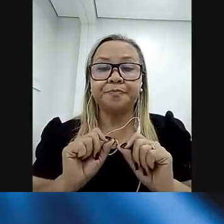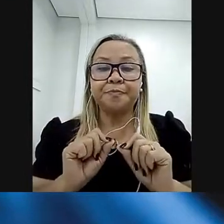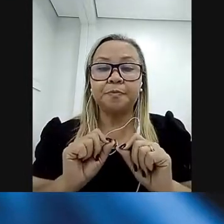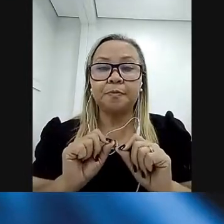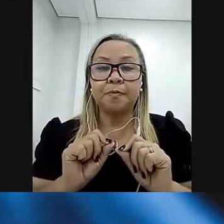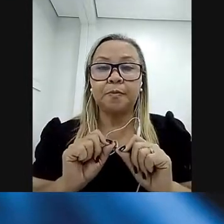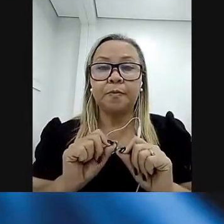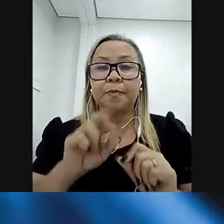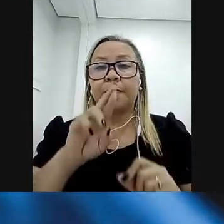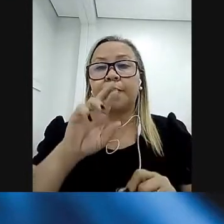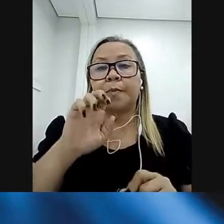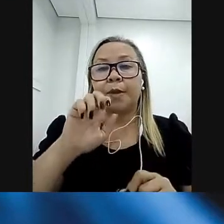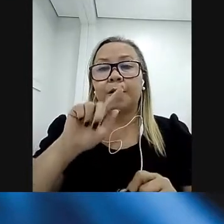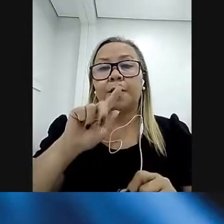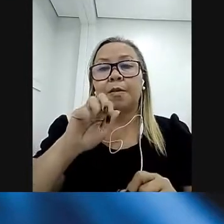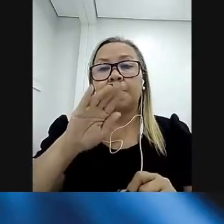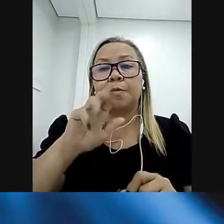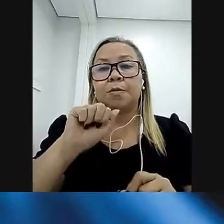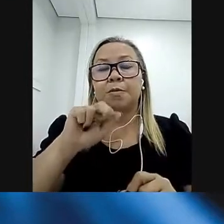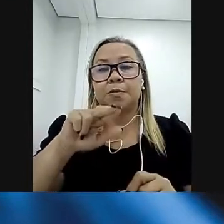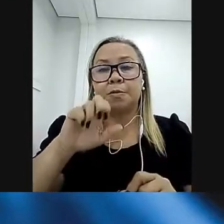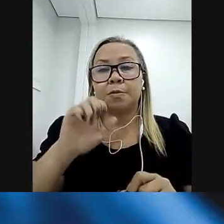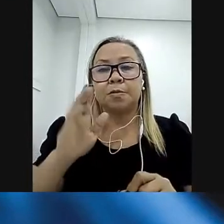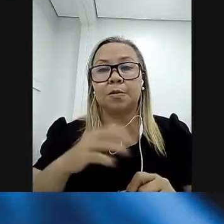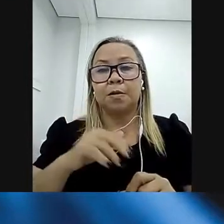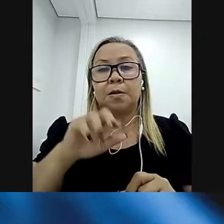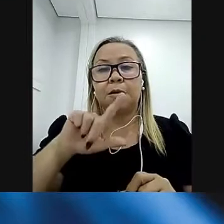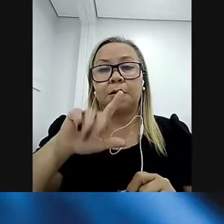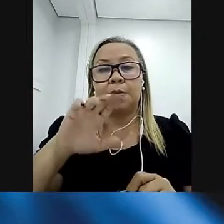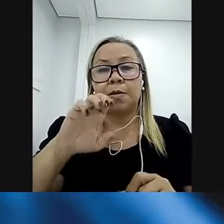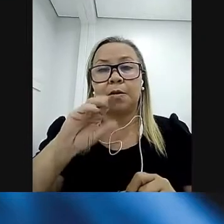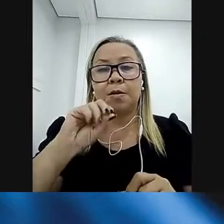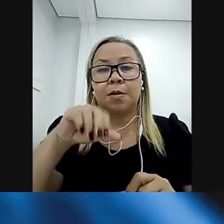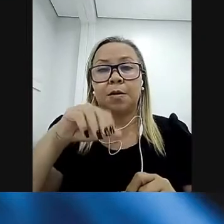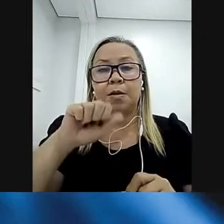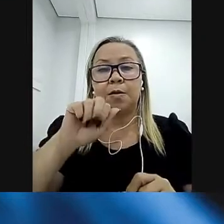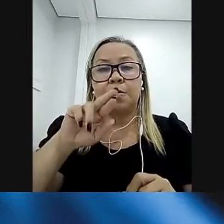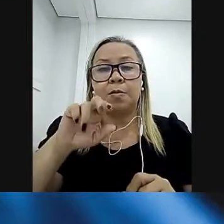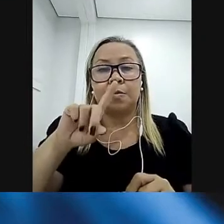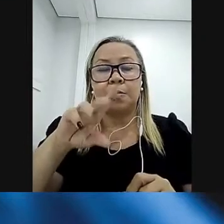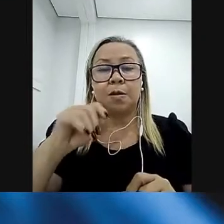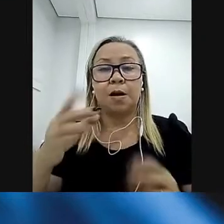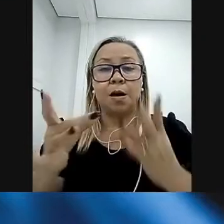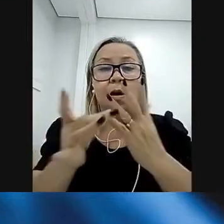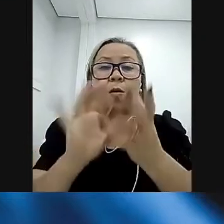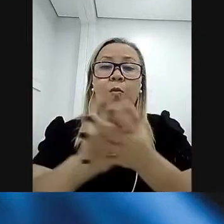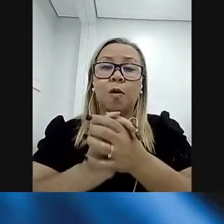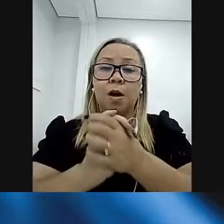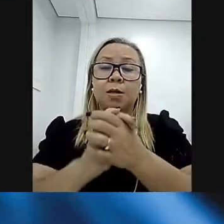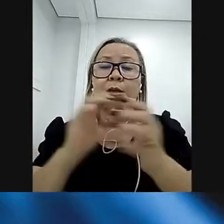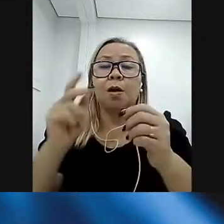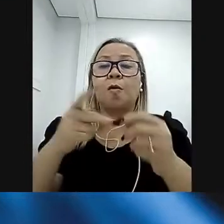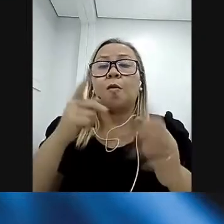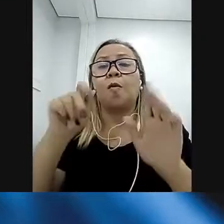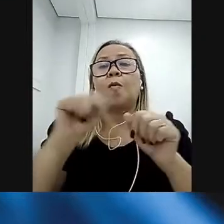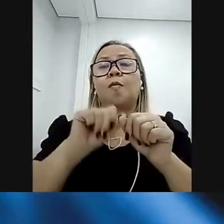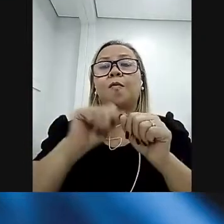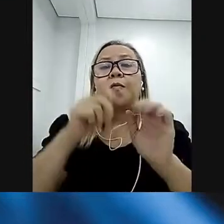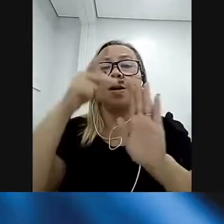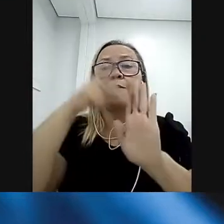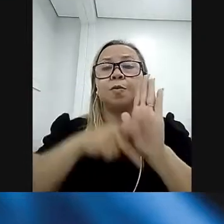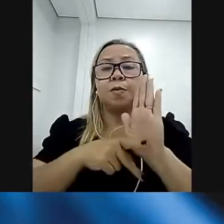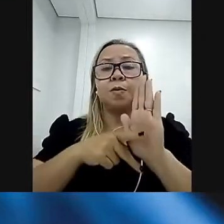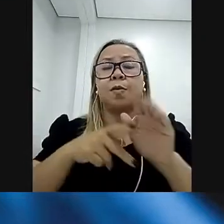Rejane e Leonardo, um casal que fez esse projeto, fala do chão, do piso, do andar, do